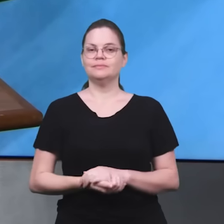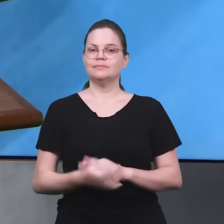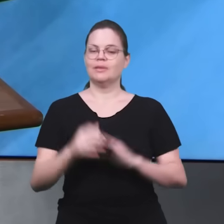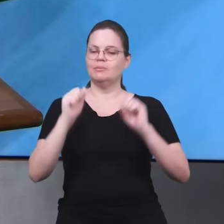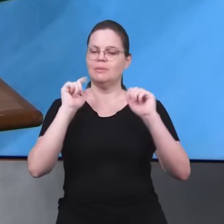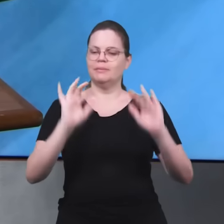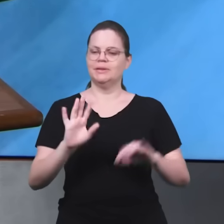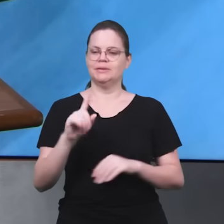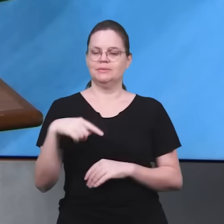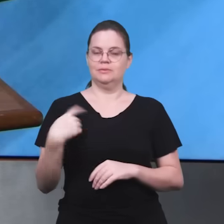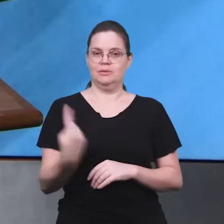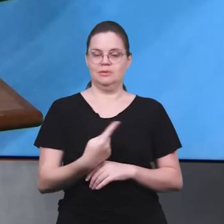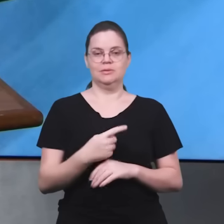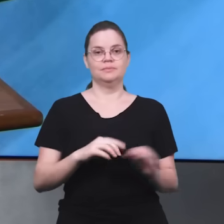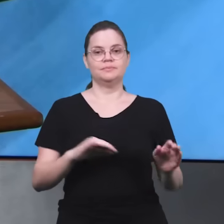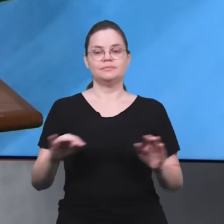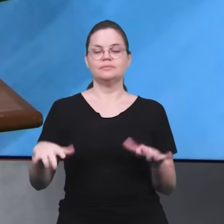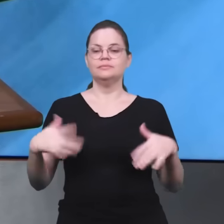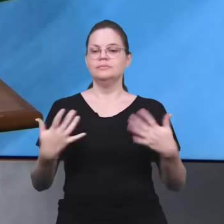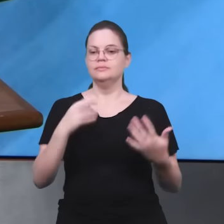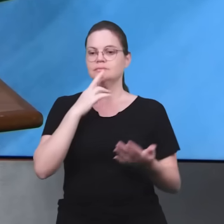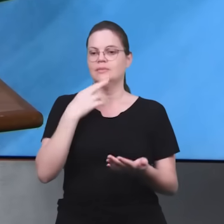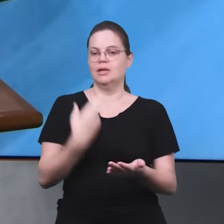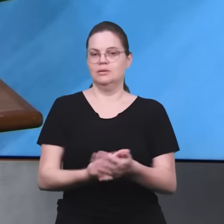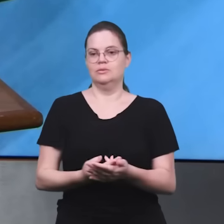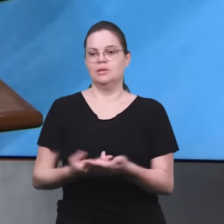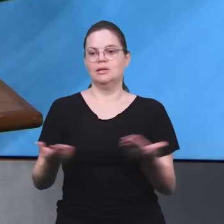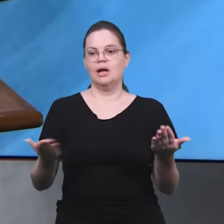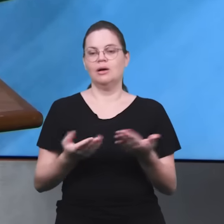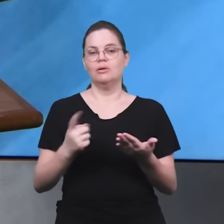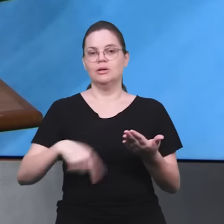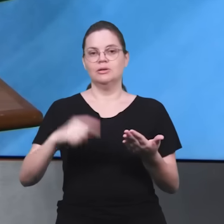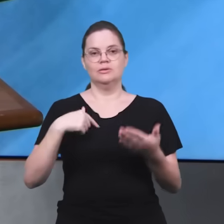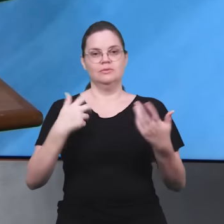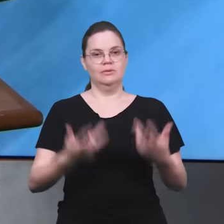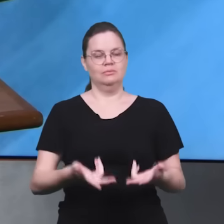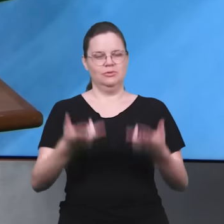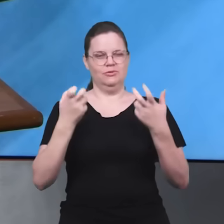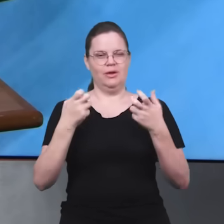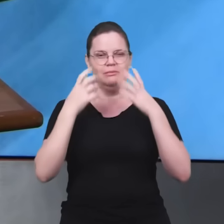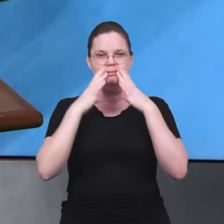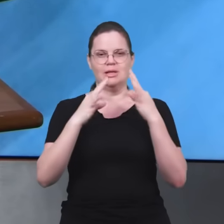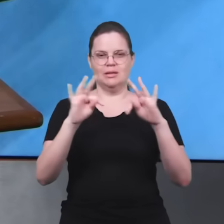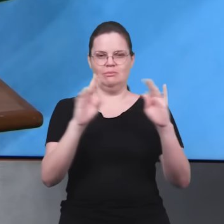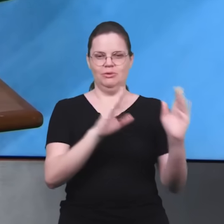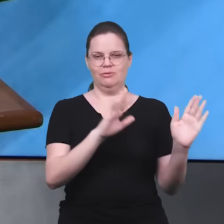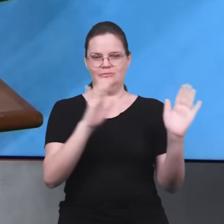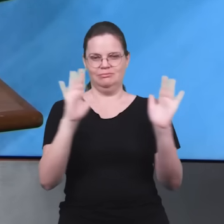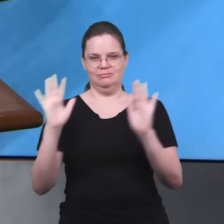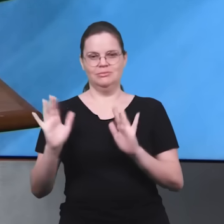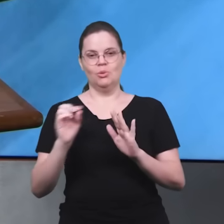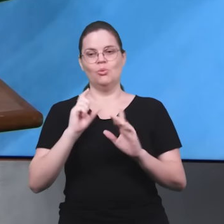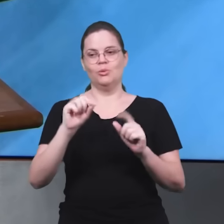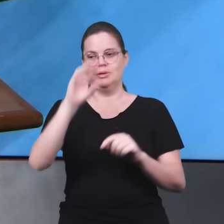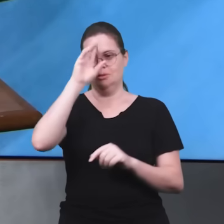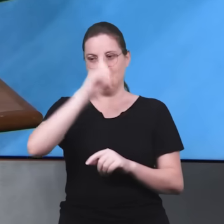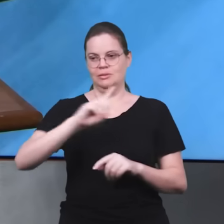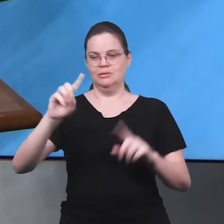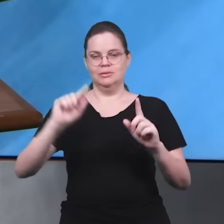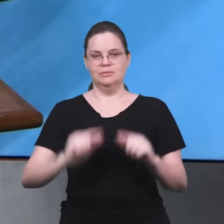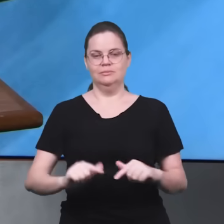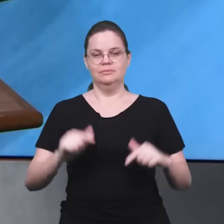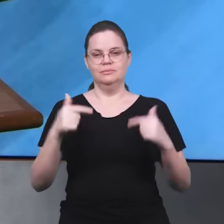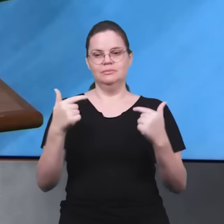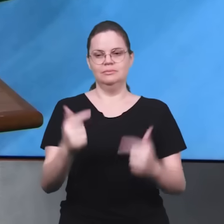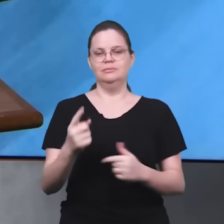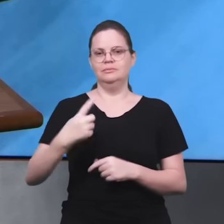E como resultado disso, vamos ver agora um testemunho daquilo que Deus tem feito,